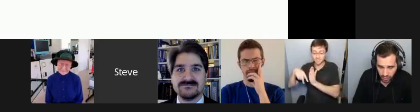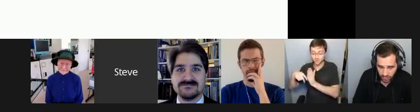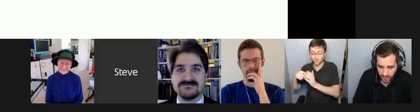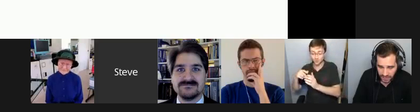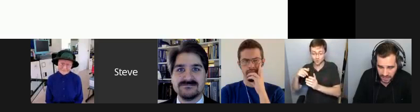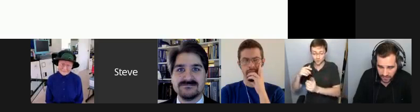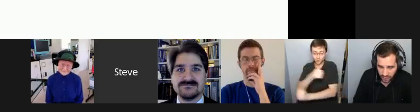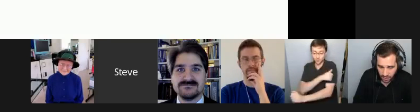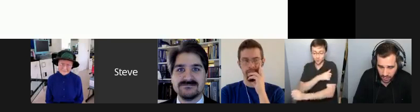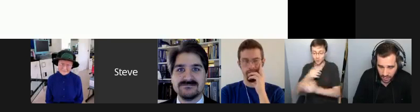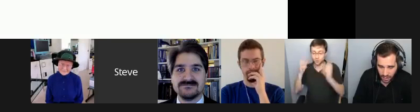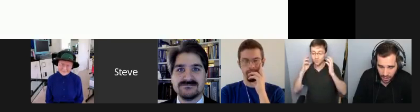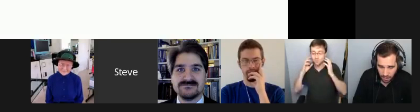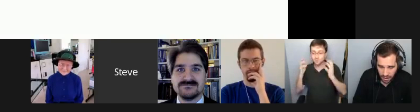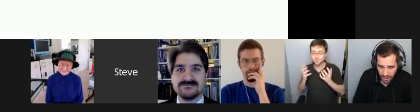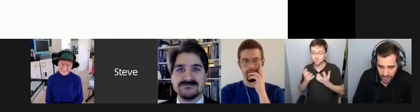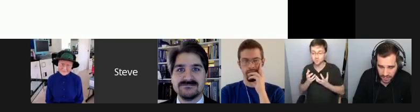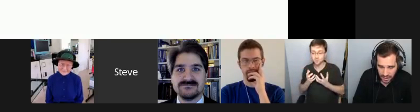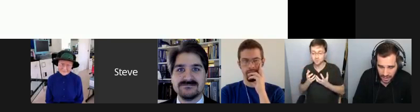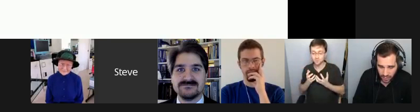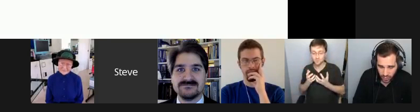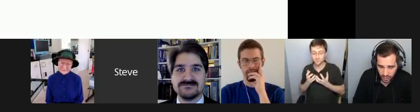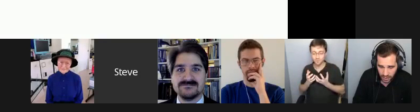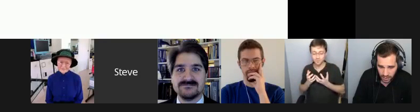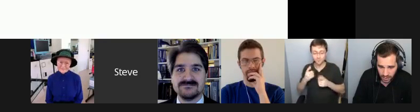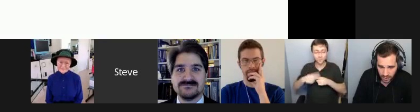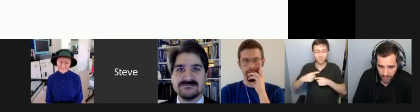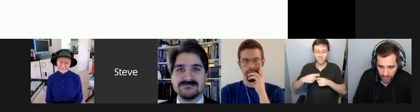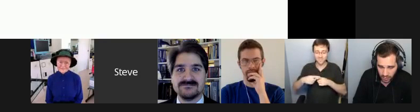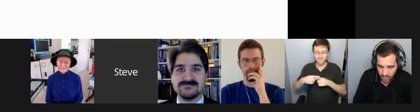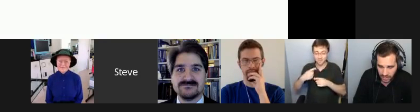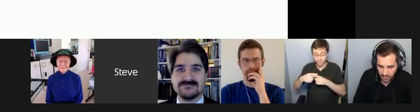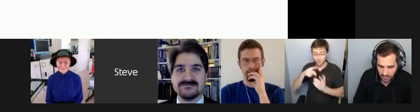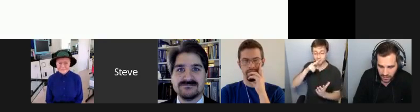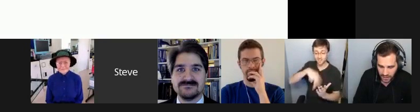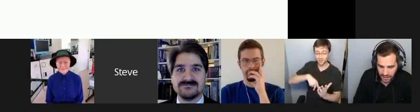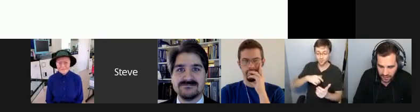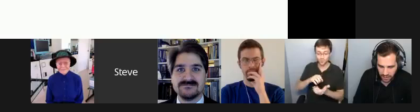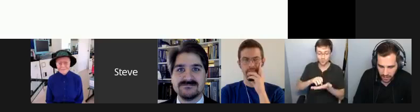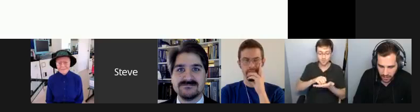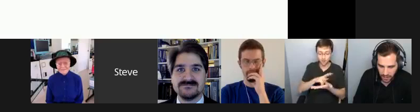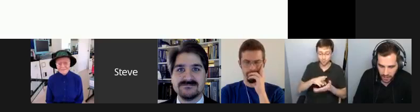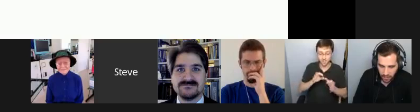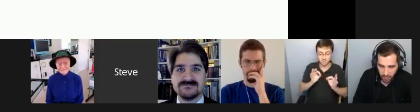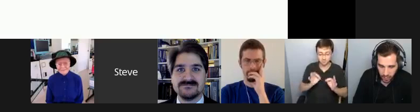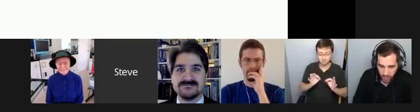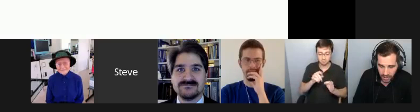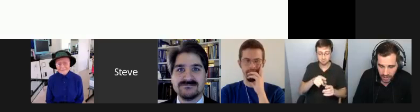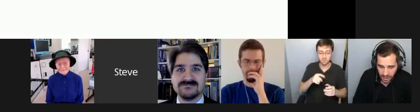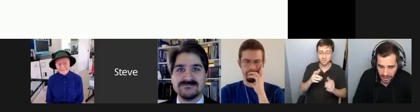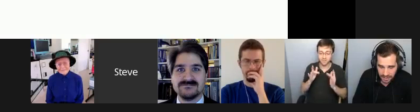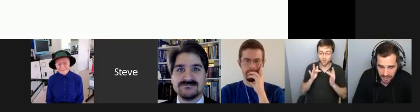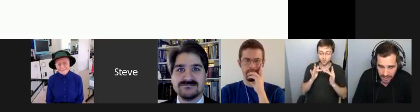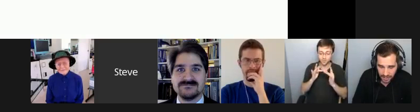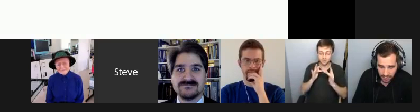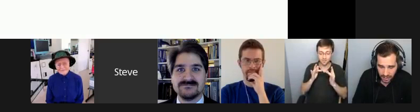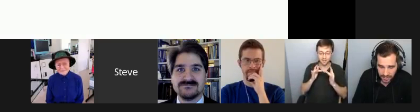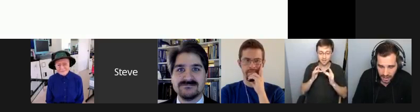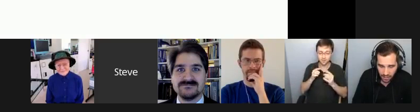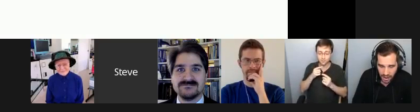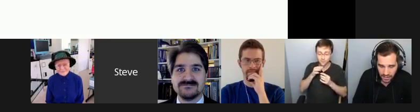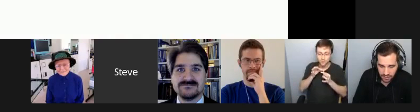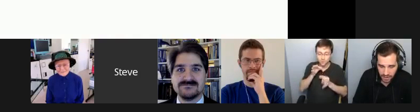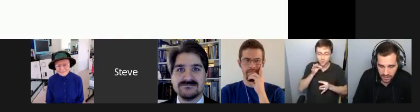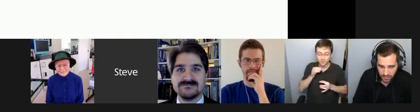Então, o Bruno fez dessa forma, mas a leitura dos alunos foi dessa forma, porque eles leram